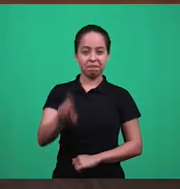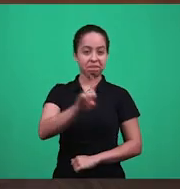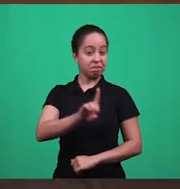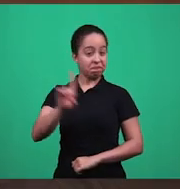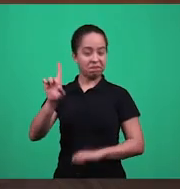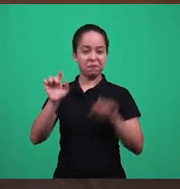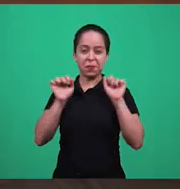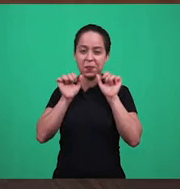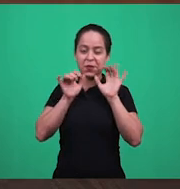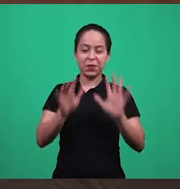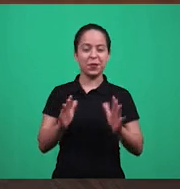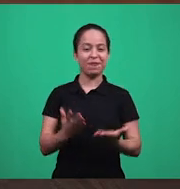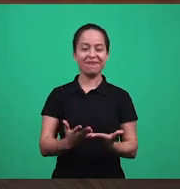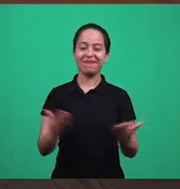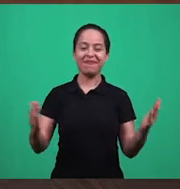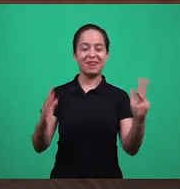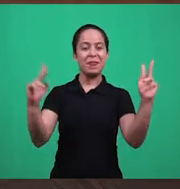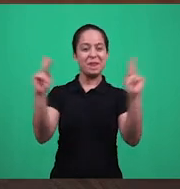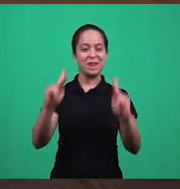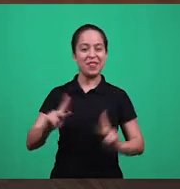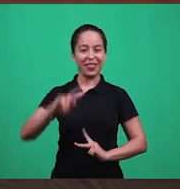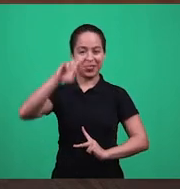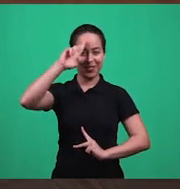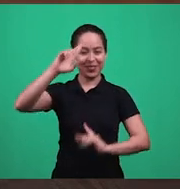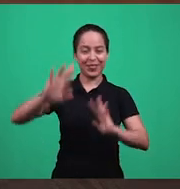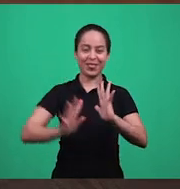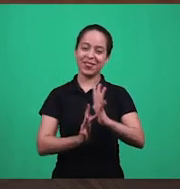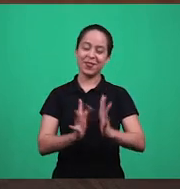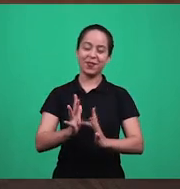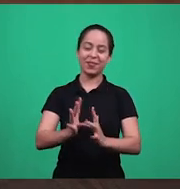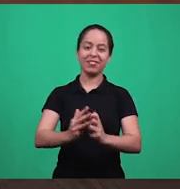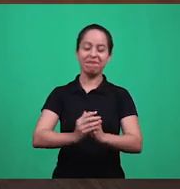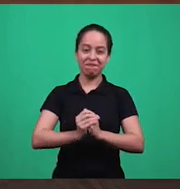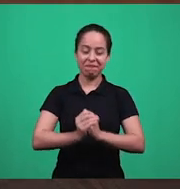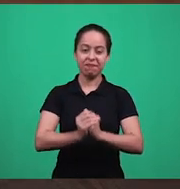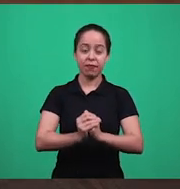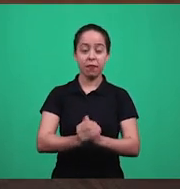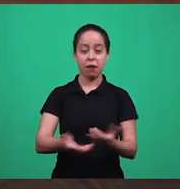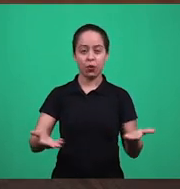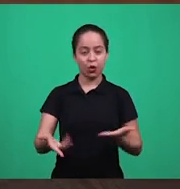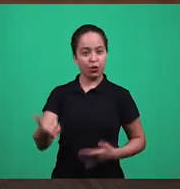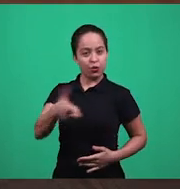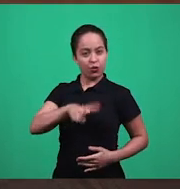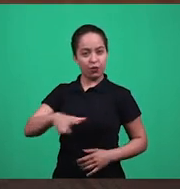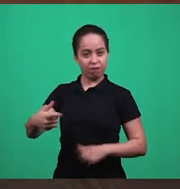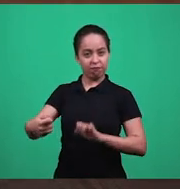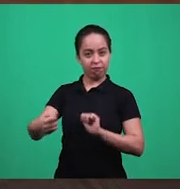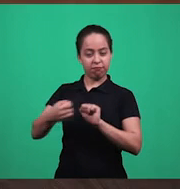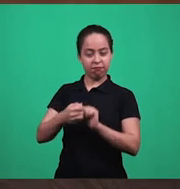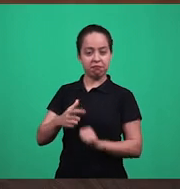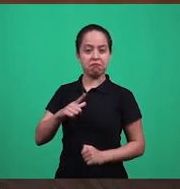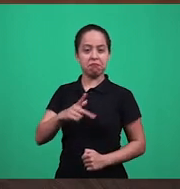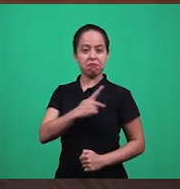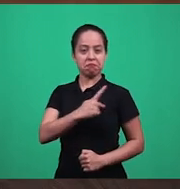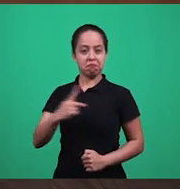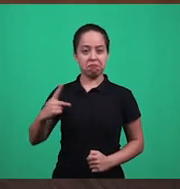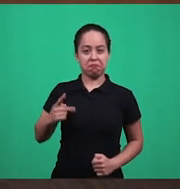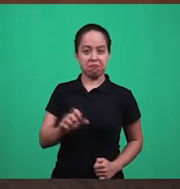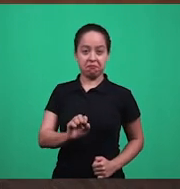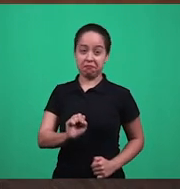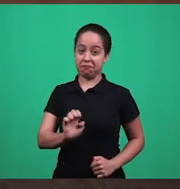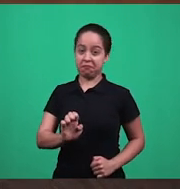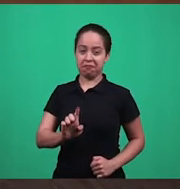Deus abençoe a todos com a paz do Senhor Jesus. Conosco aqui uma vez mais, Pastor